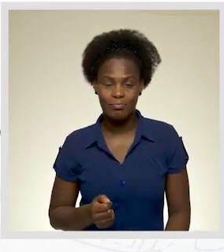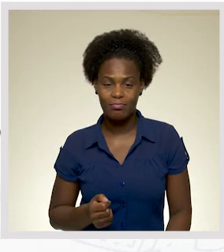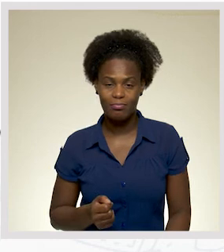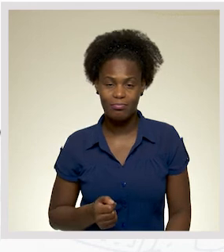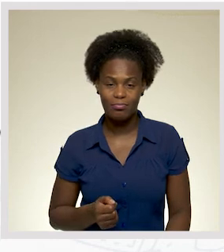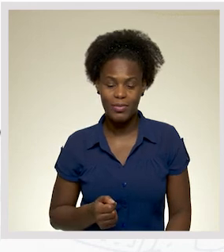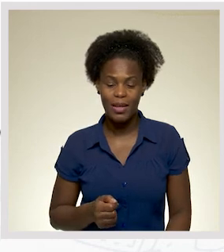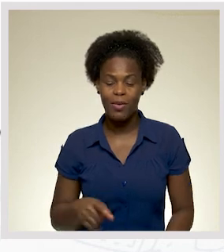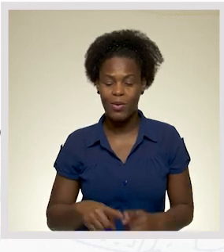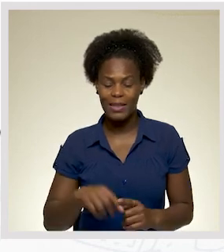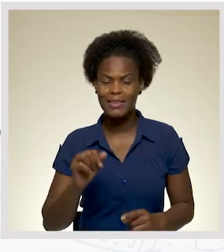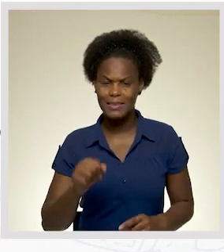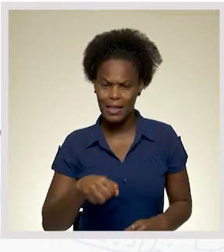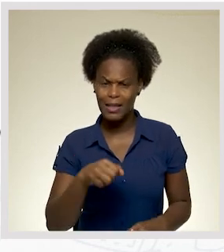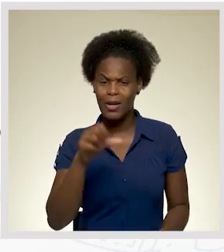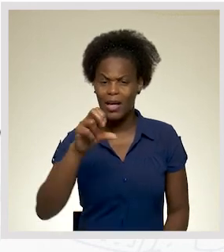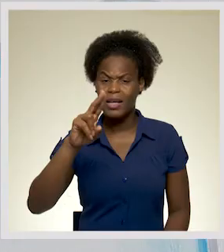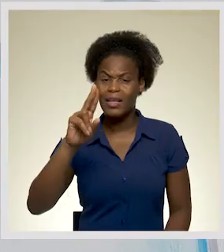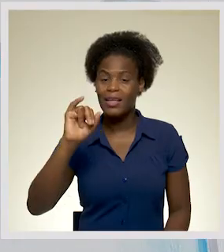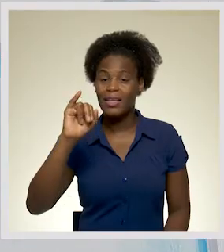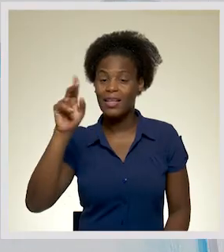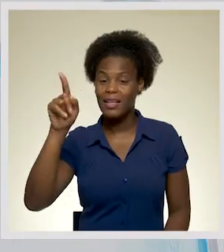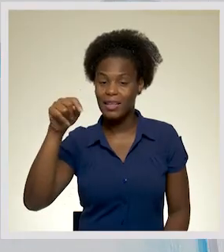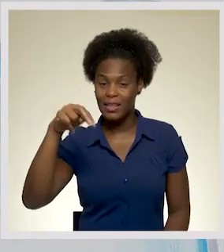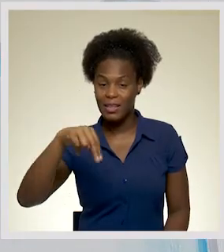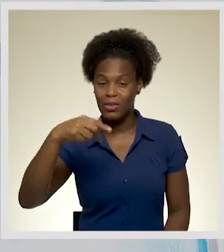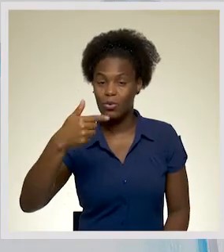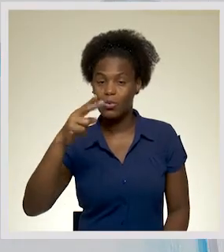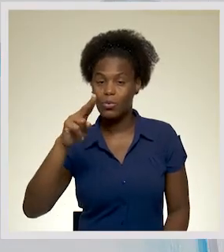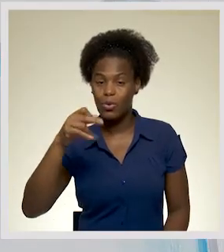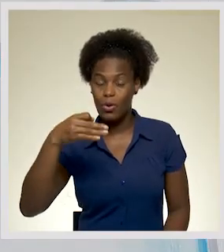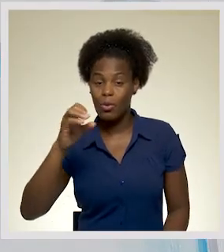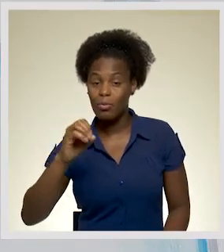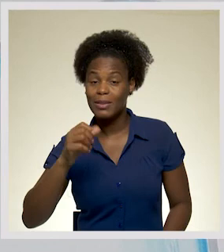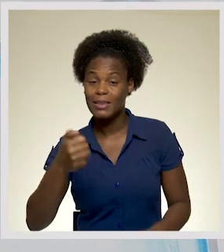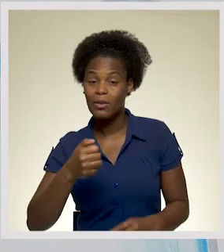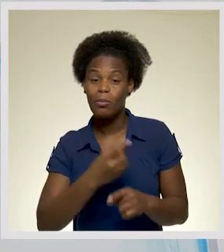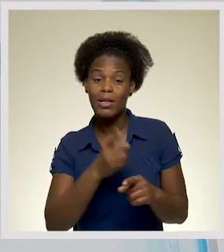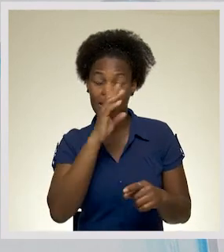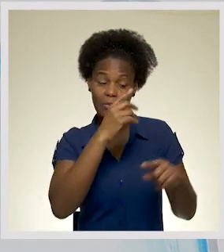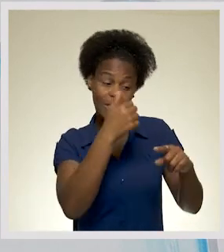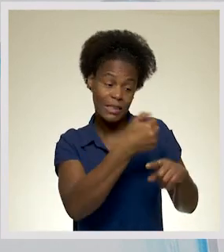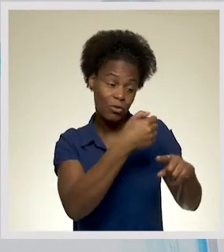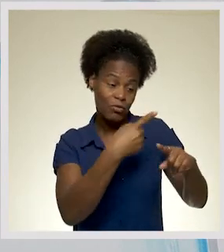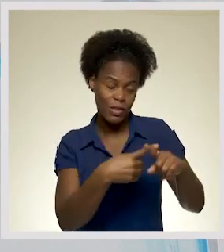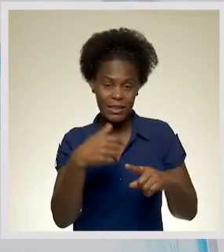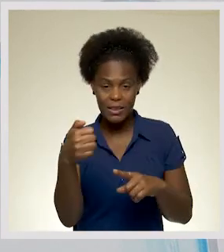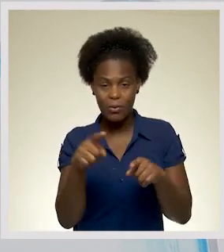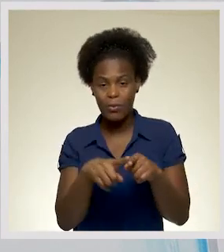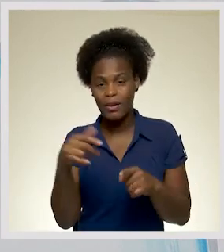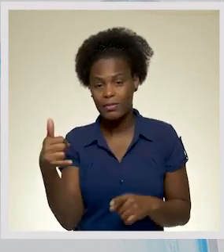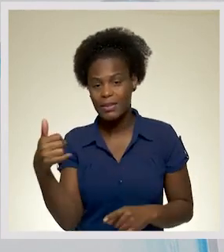Muito bem, é o quíntuplo do 5. Porque se eu multiplicar 5 vezes 5,